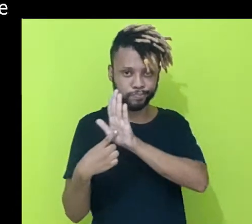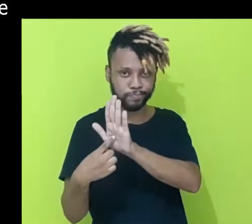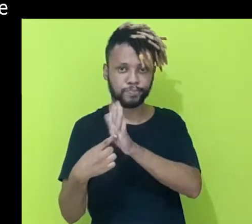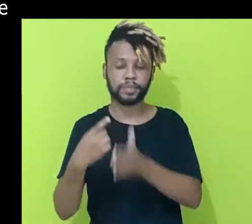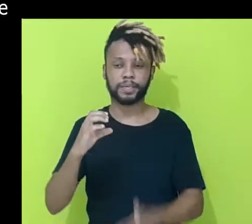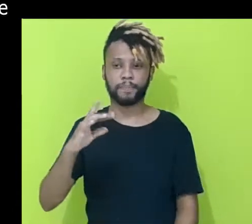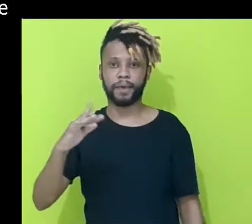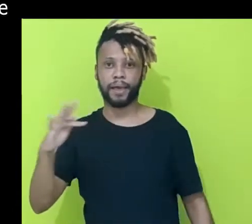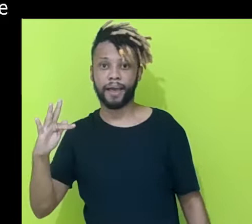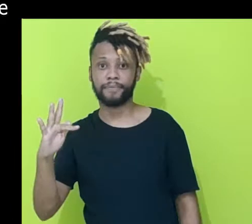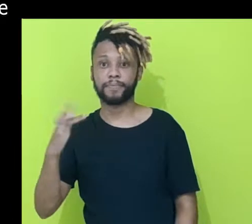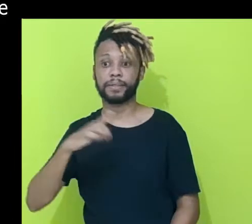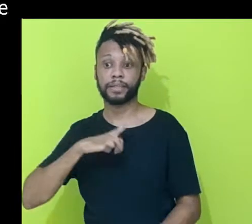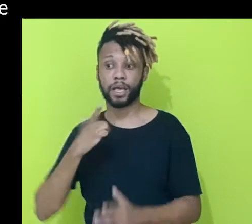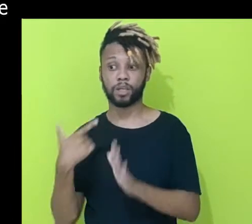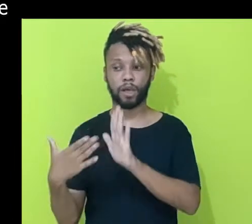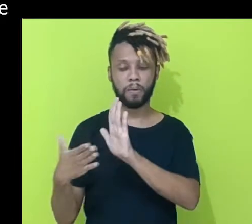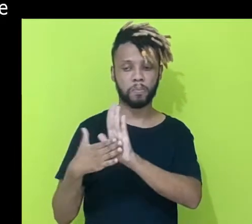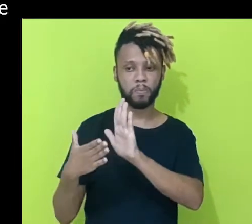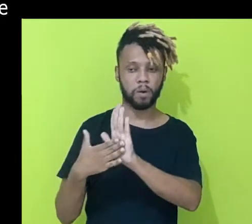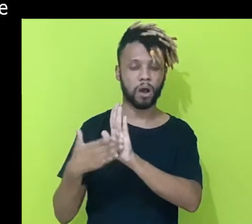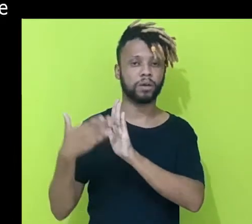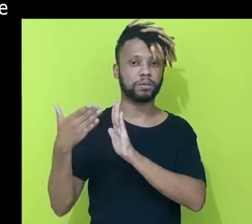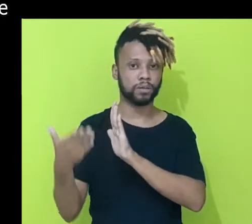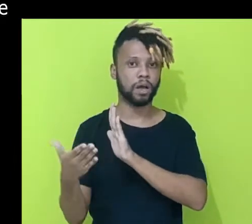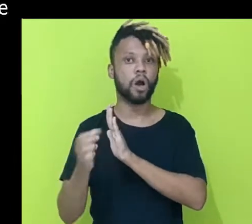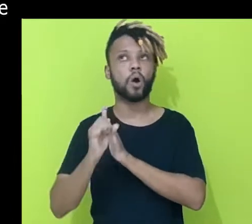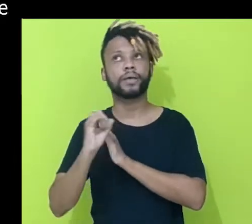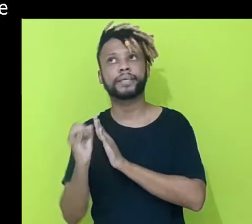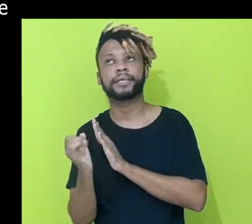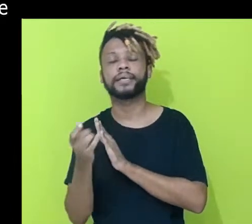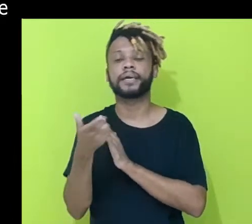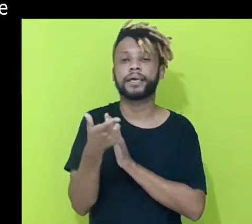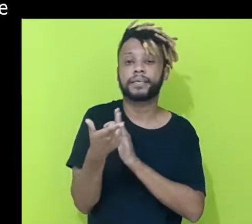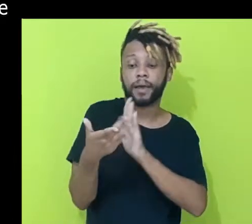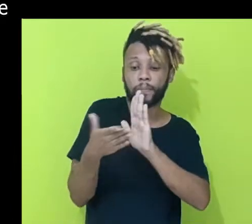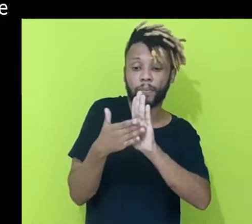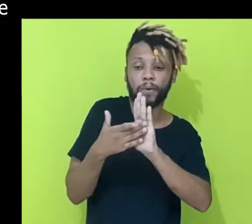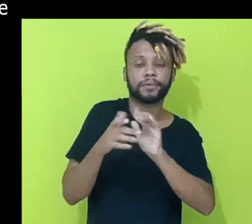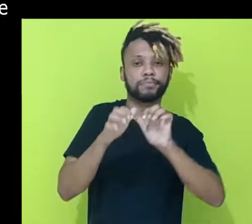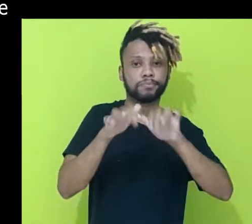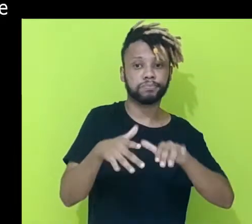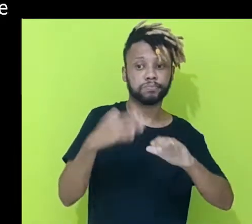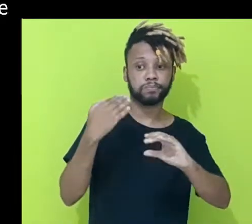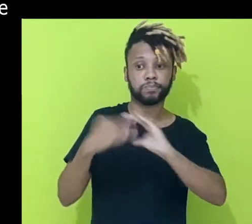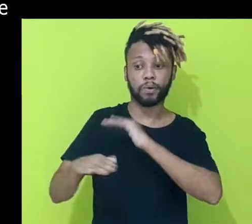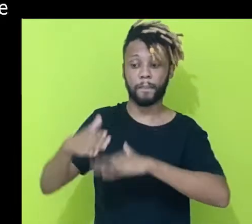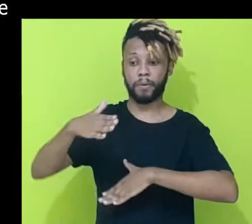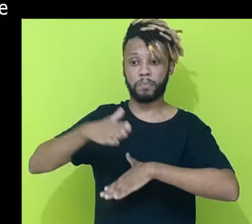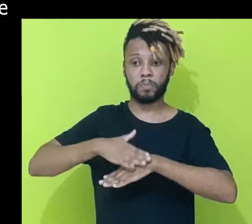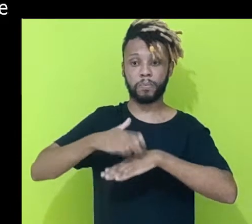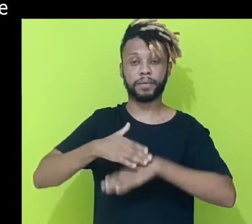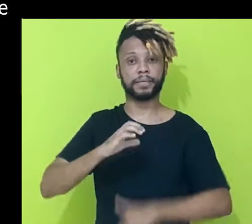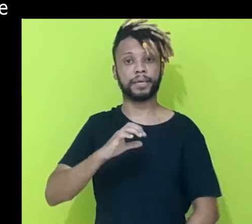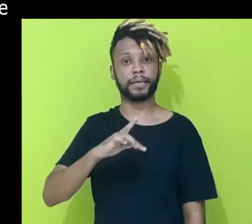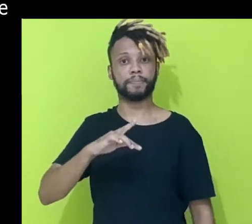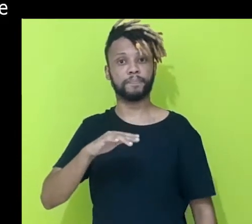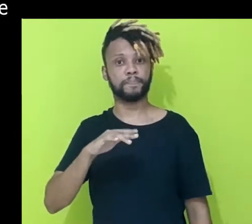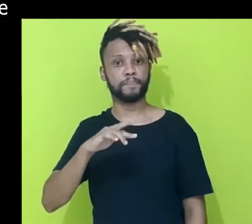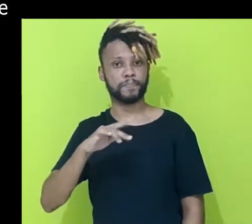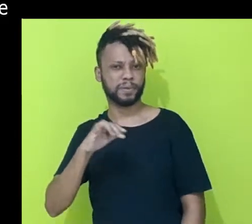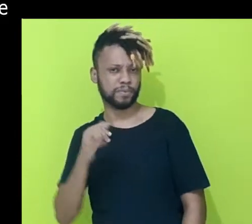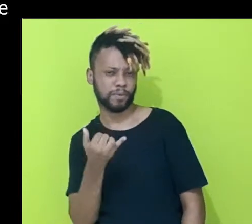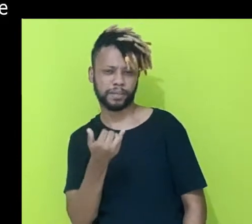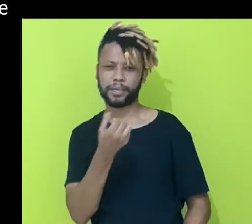pessoa física pelo seu CPF para ser proponente da sua proposta, ou se essa proposta será encaminhada pela sua